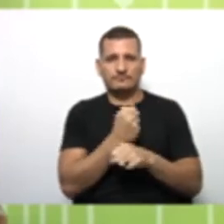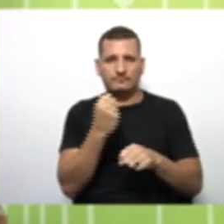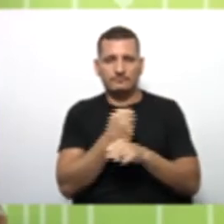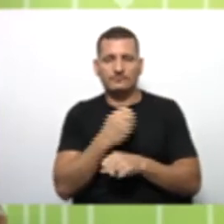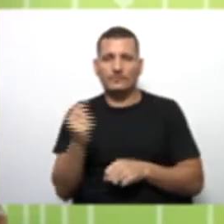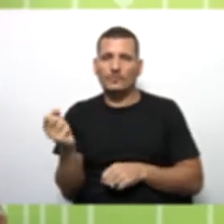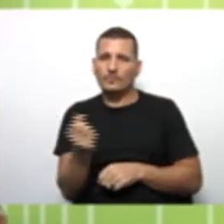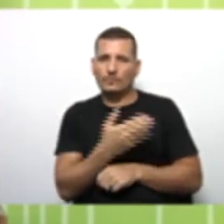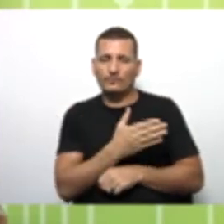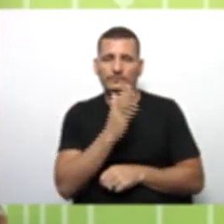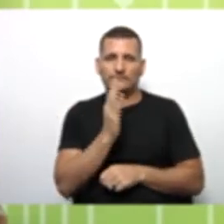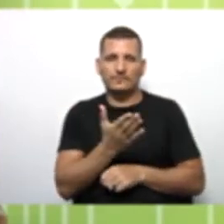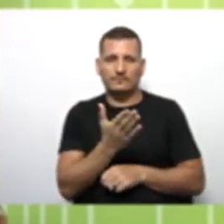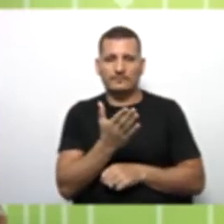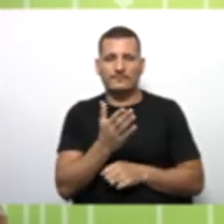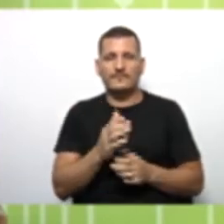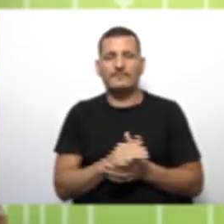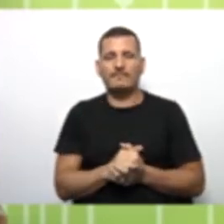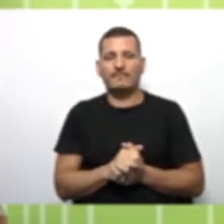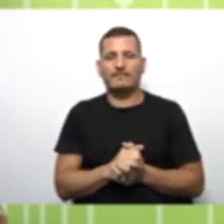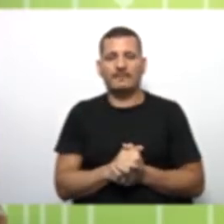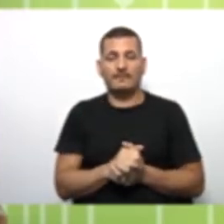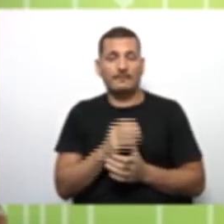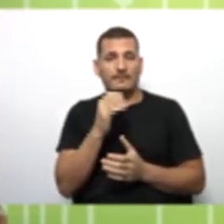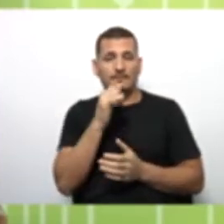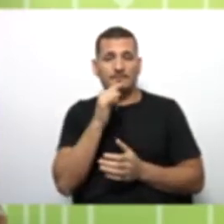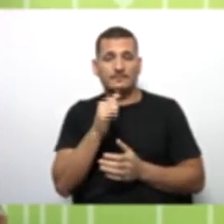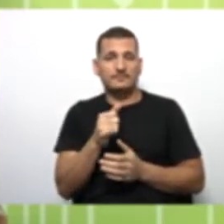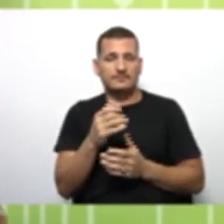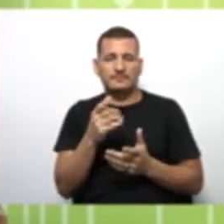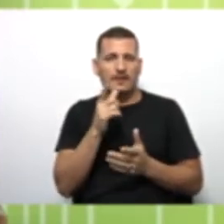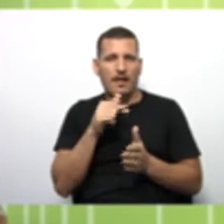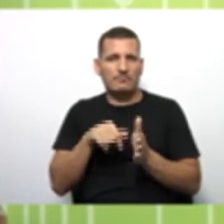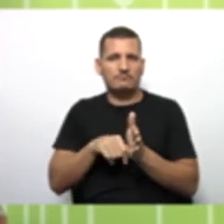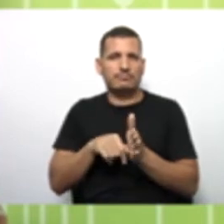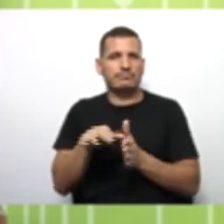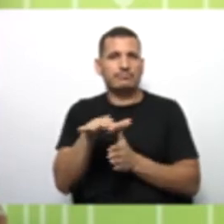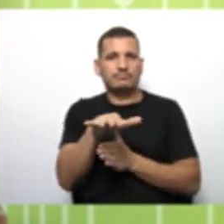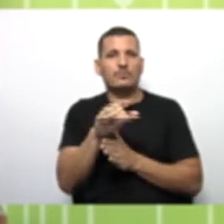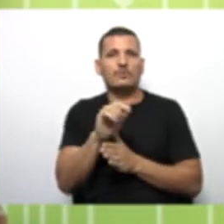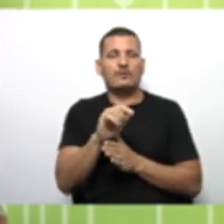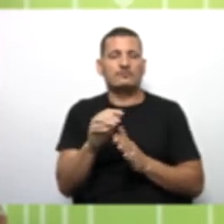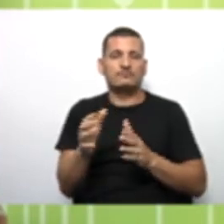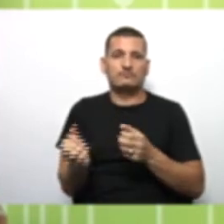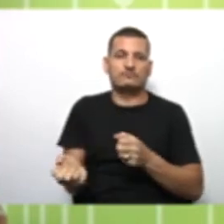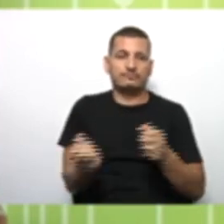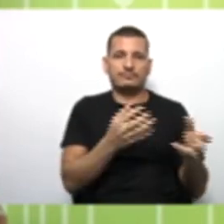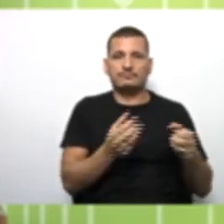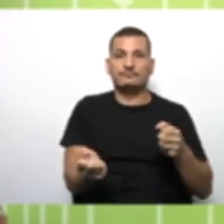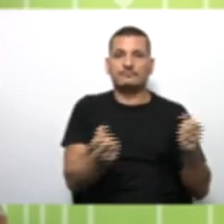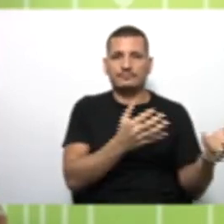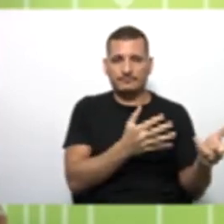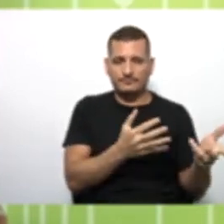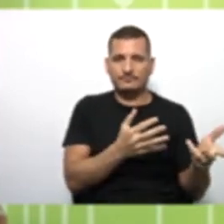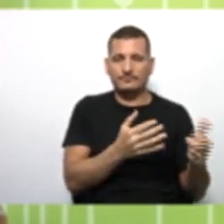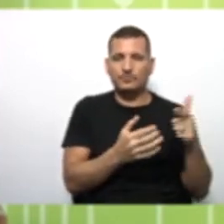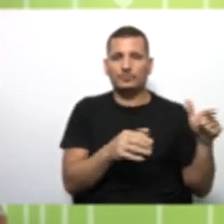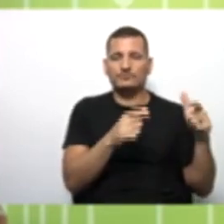seu projeto. Imagina essa pessoa que vai estocar, cimento, professor? Cimento. Vai estocar cimento. Não pode ver água, né? Não pode ver